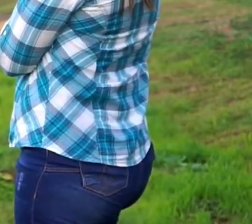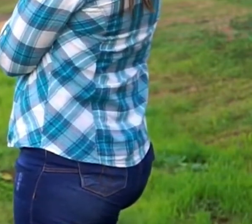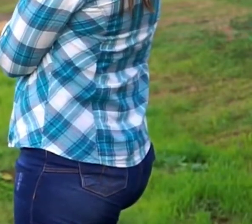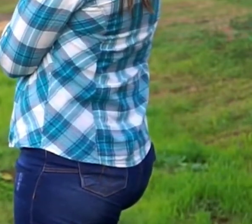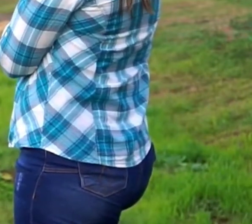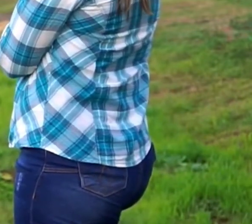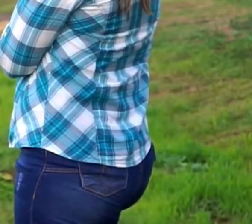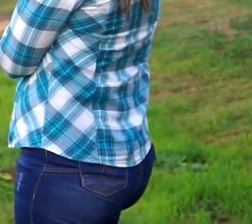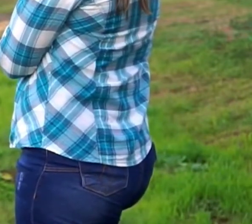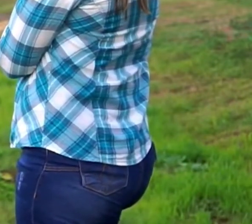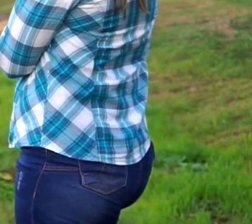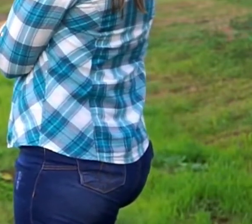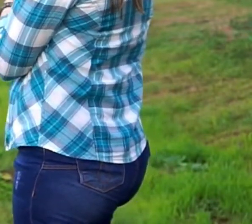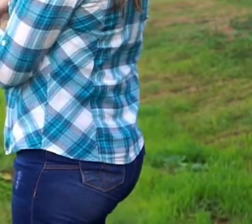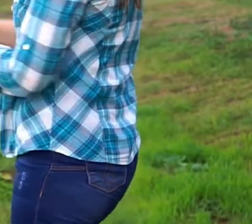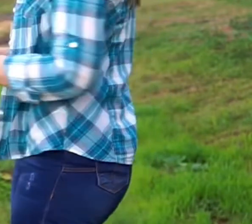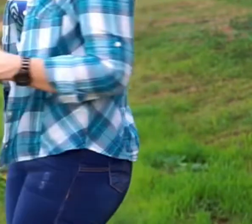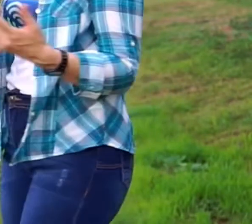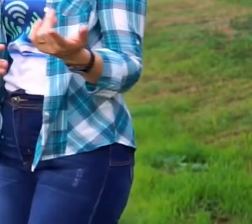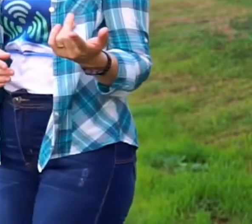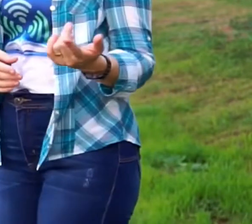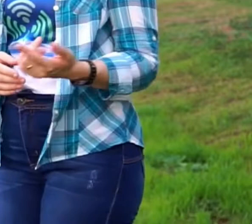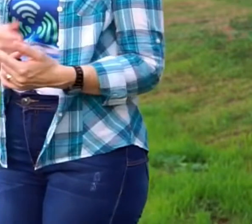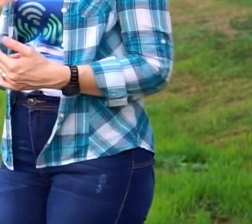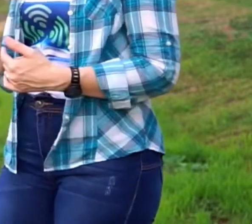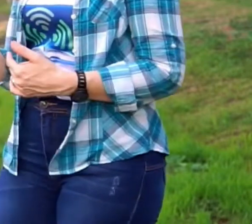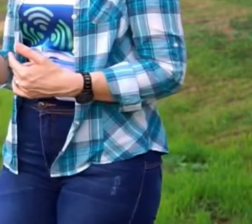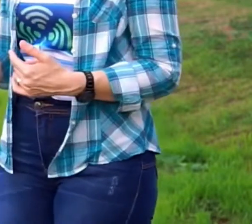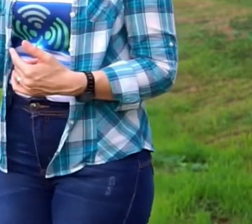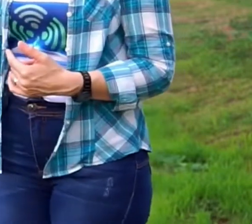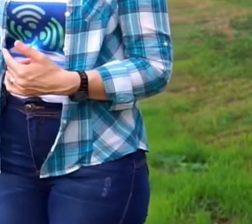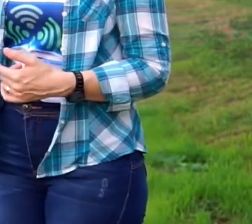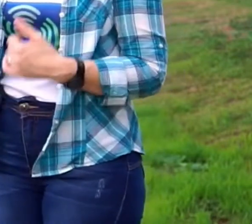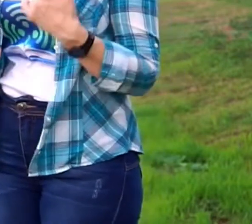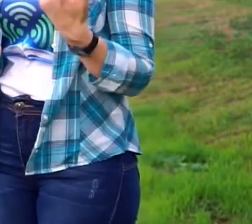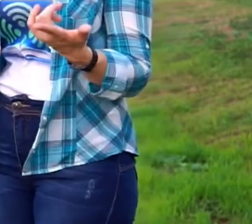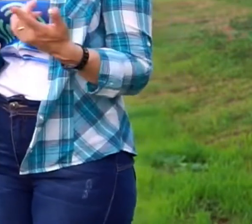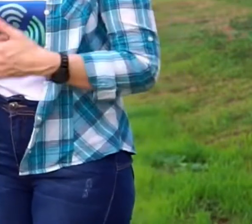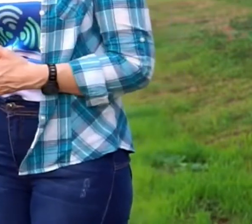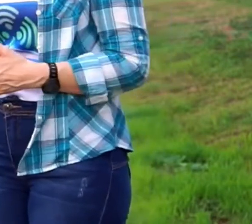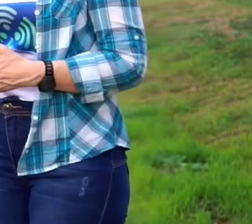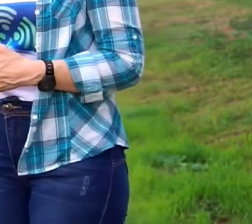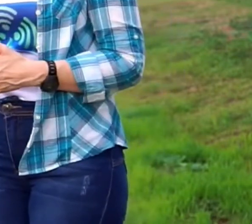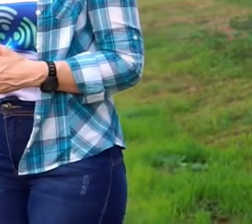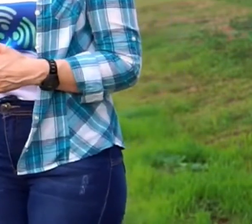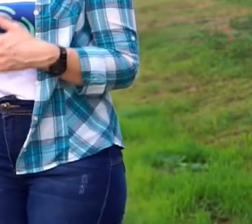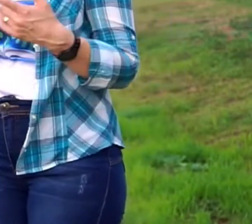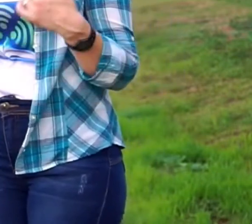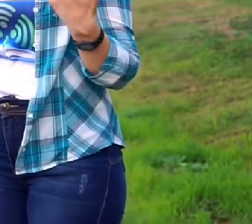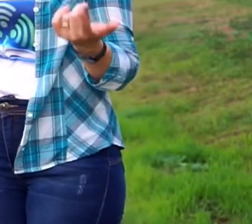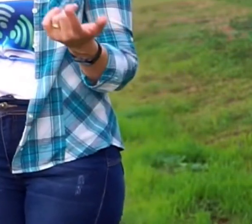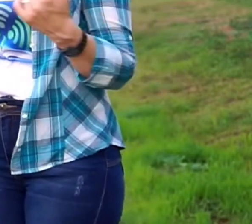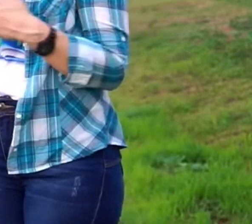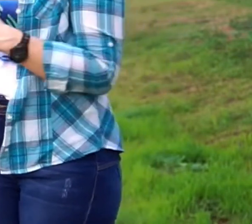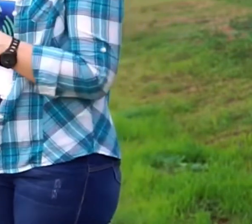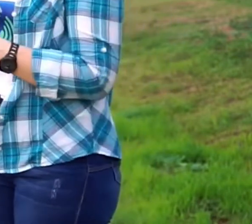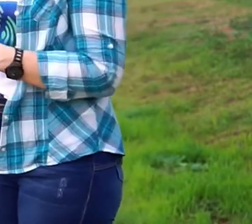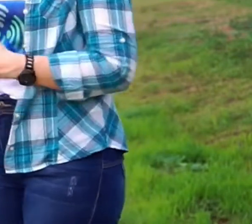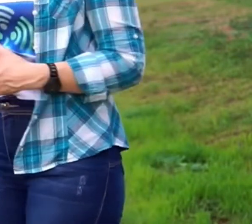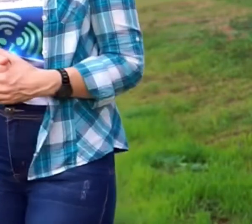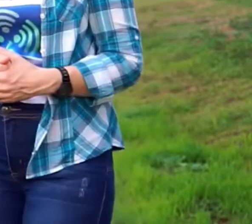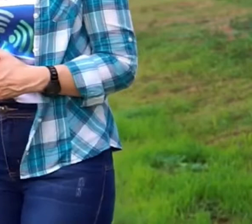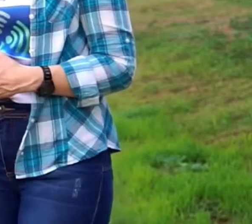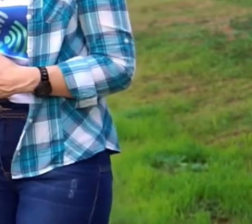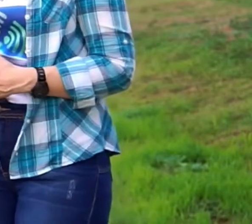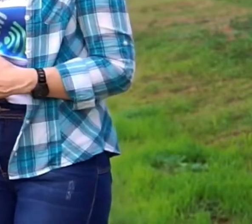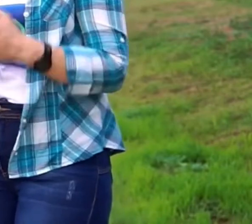de uns 30 graus. Então, com a medida de um lado e com um ângulo de 30 graus, a gente consegue saber